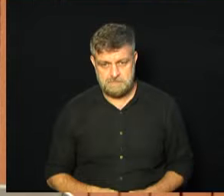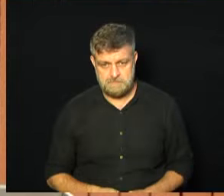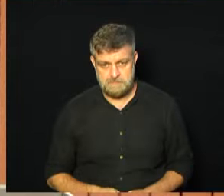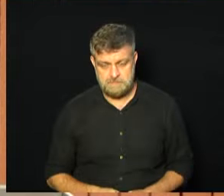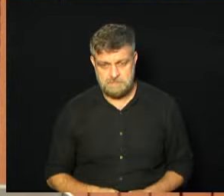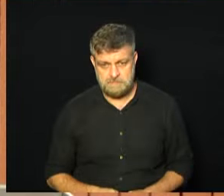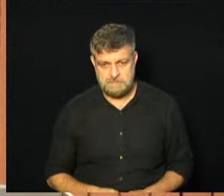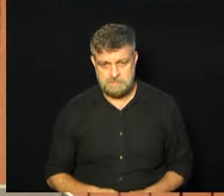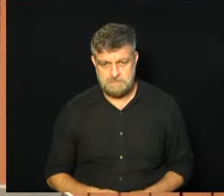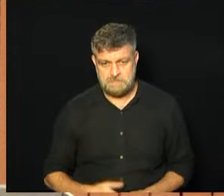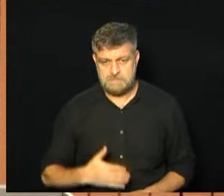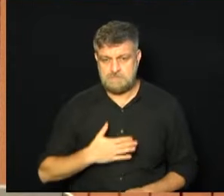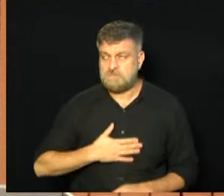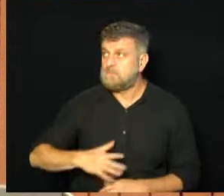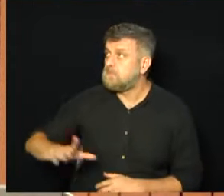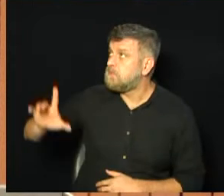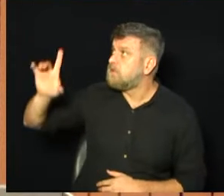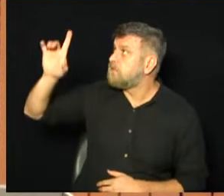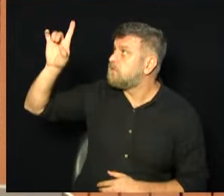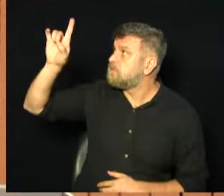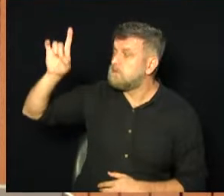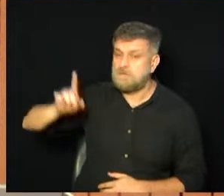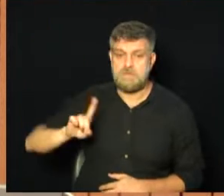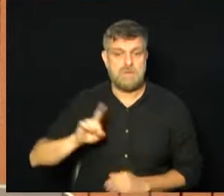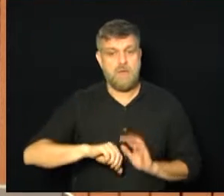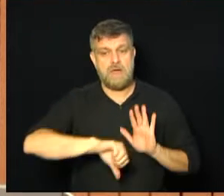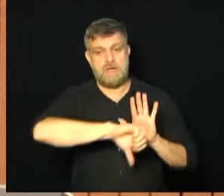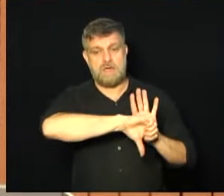meu Deus, isso não é crime.